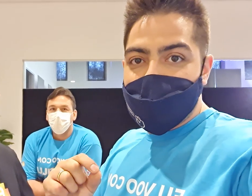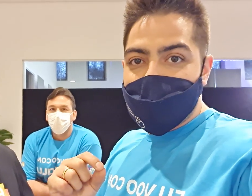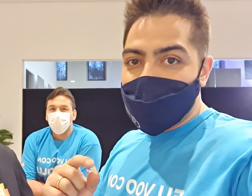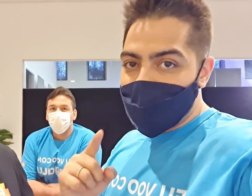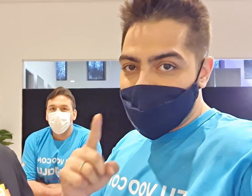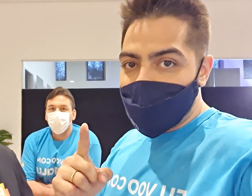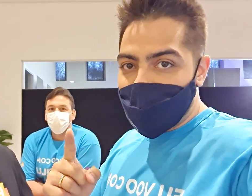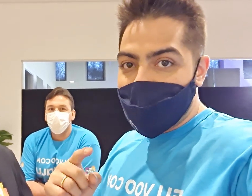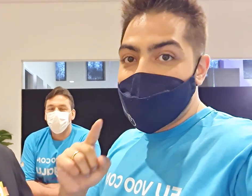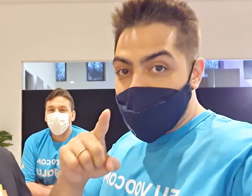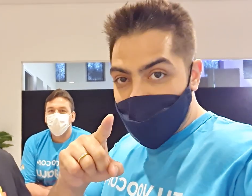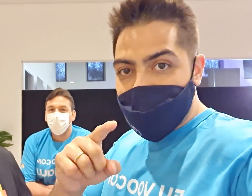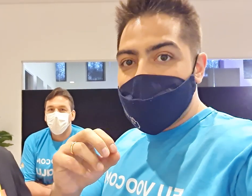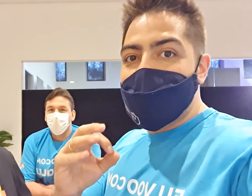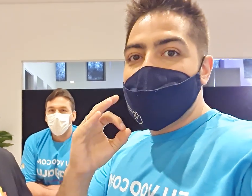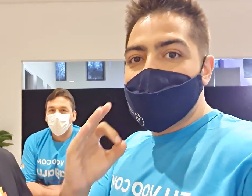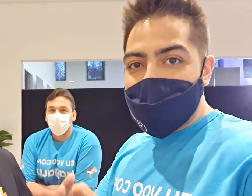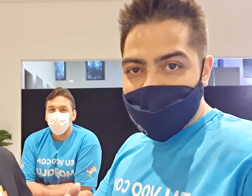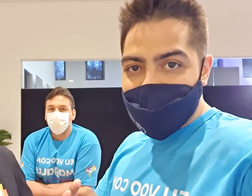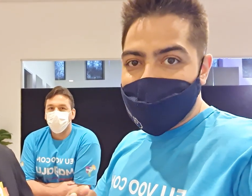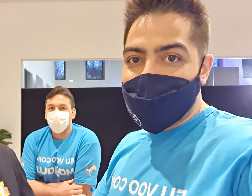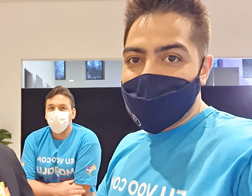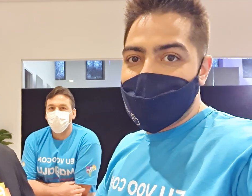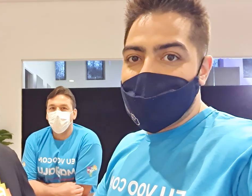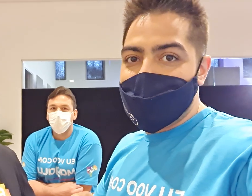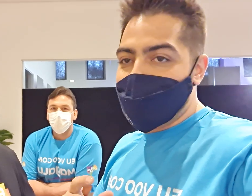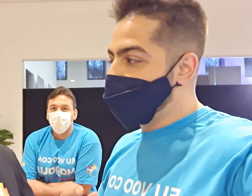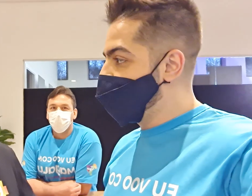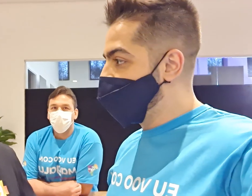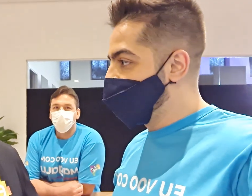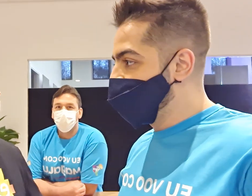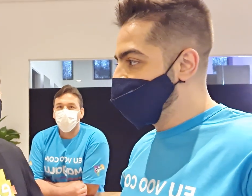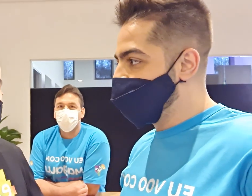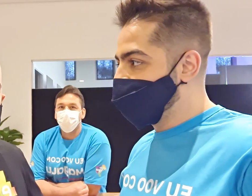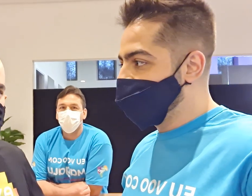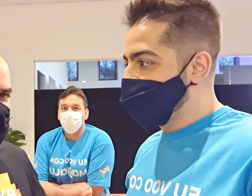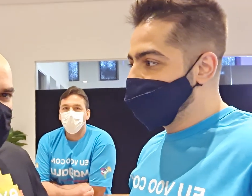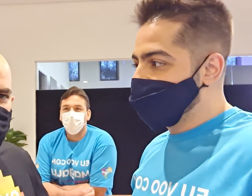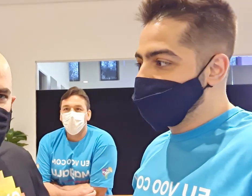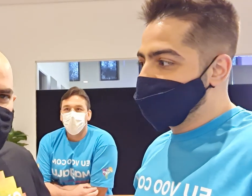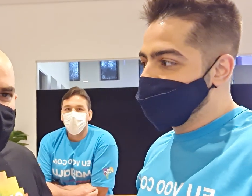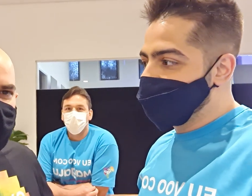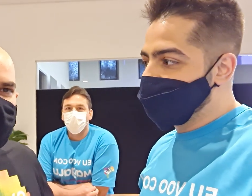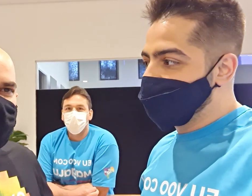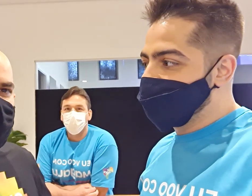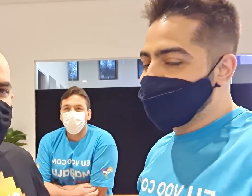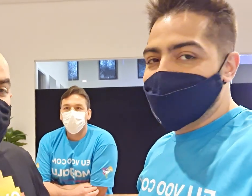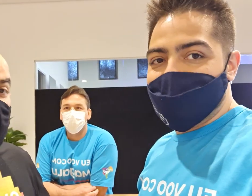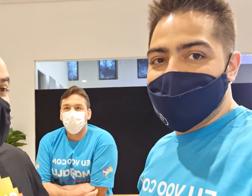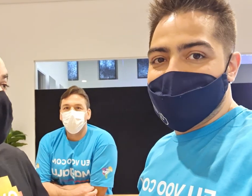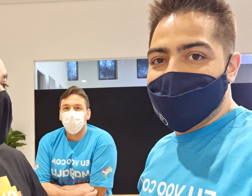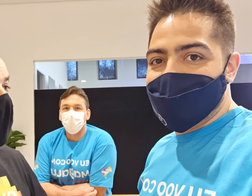para você entender tudo. Então bora, fica aí, presta atenção nos detalhes que tá animal, né? Animal, estou muito feliz de estar aqui com